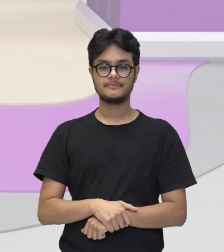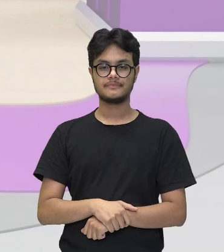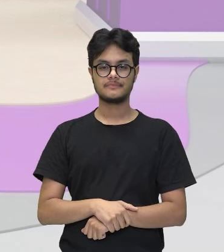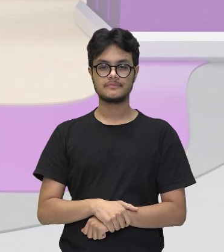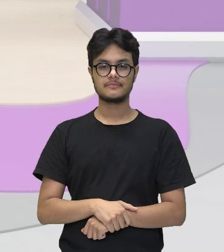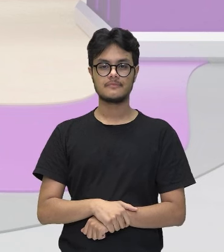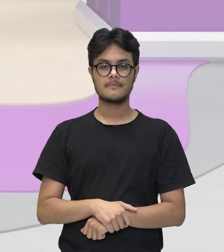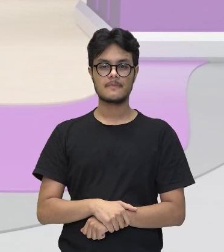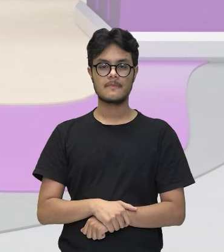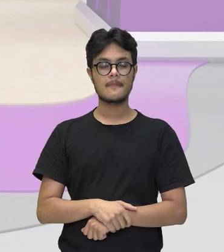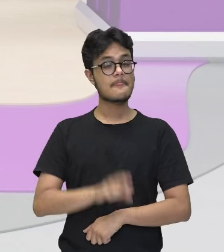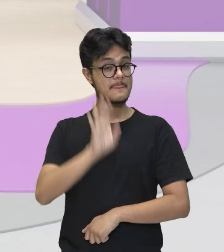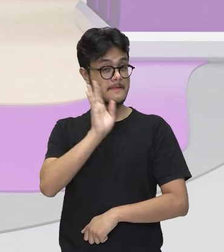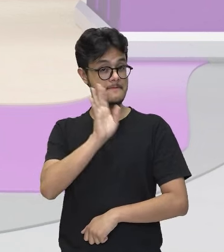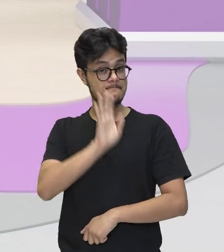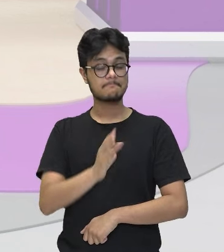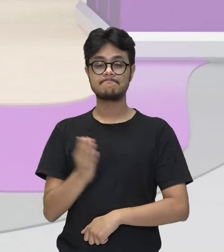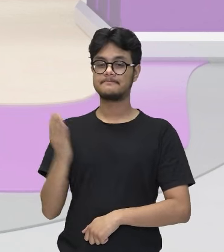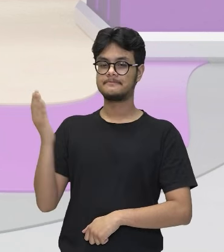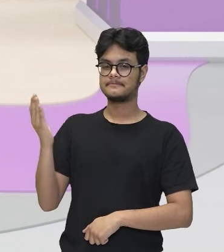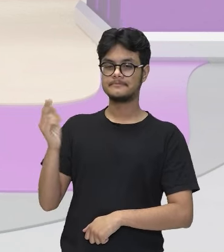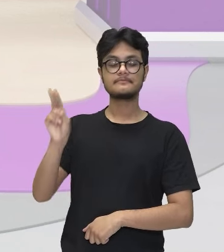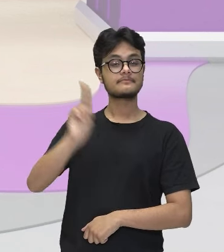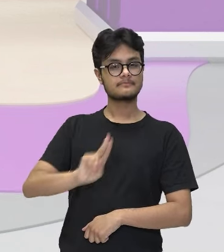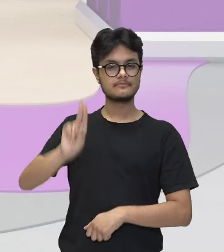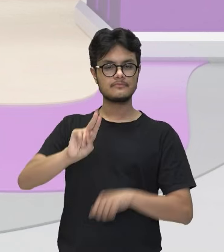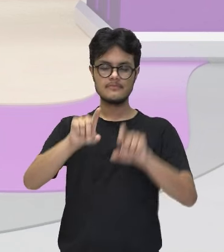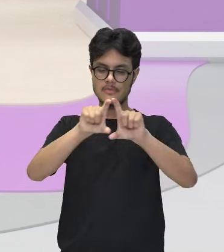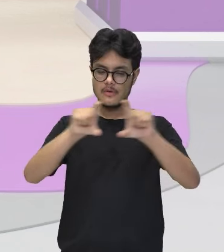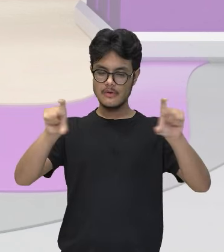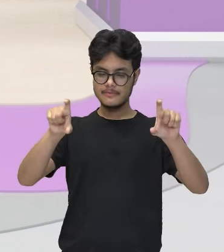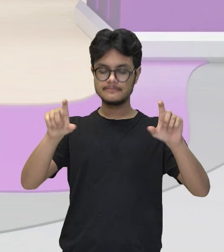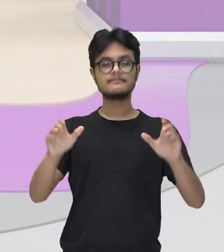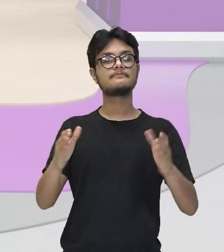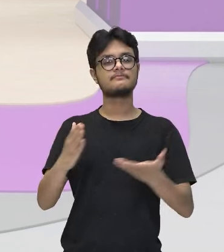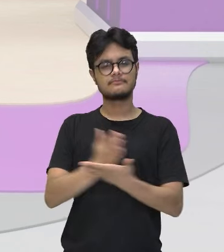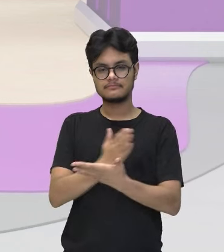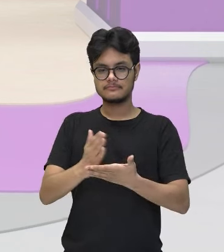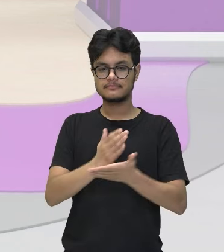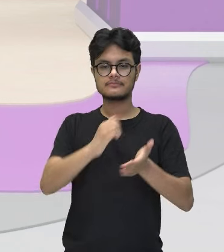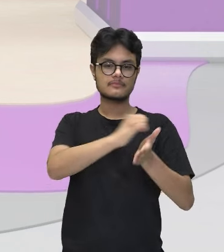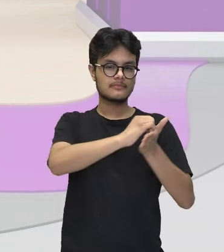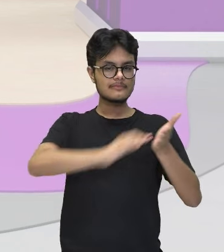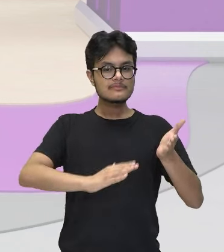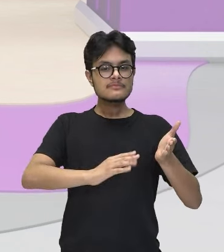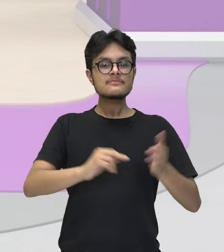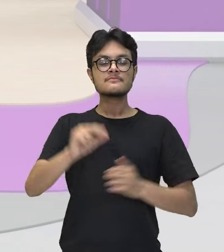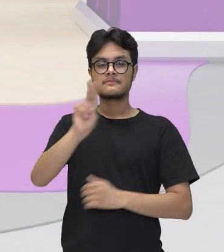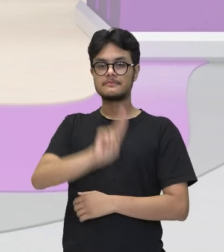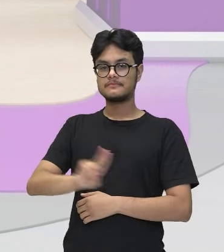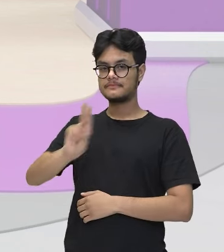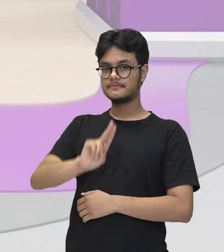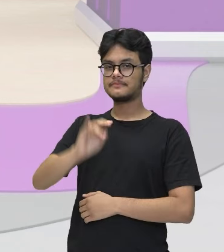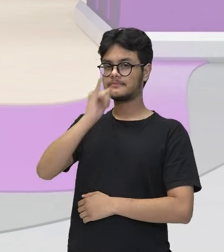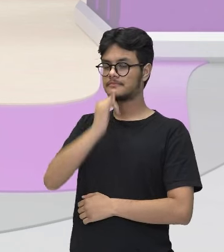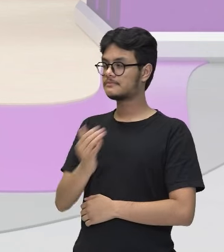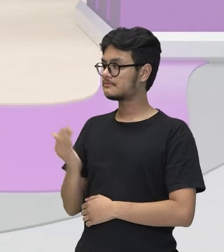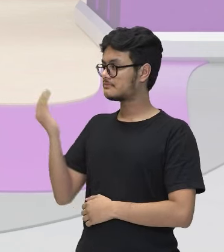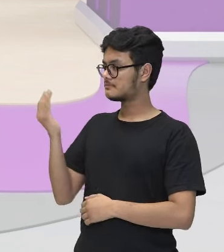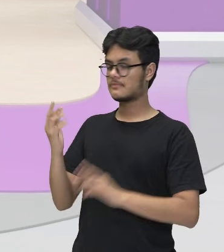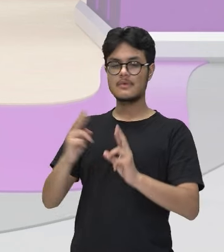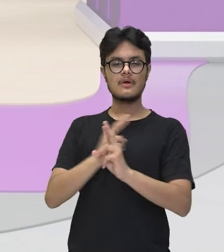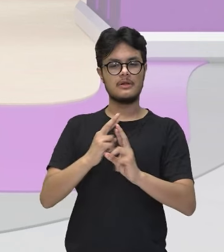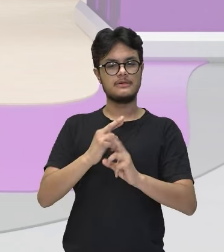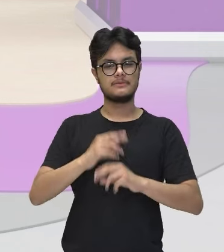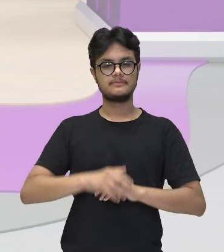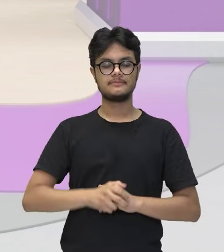que relação legal, né? Para a gente utilizar em alguns problemas, como a gente vai ver durante a nossa aula, essa é mais uma relação.